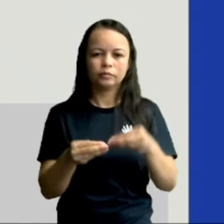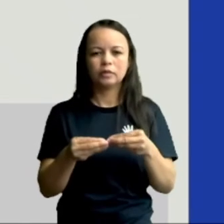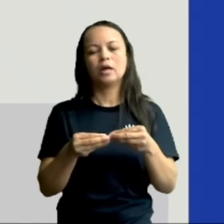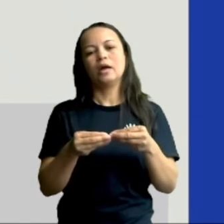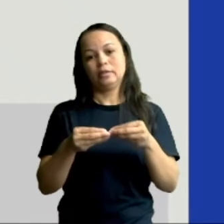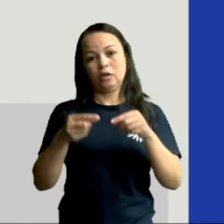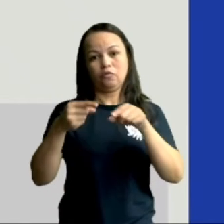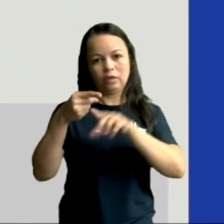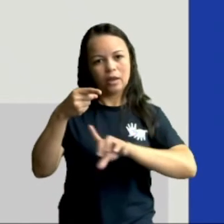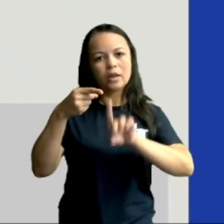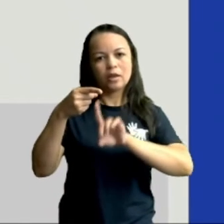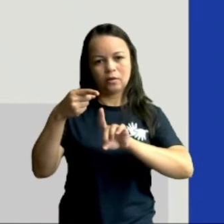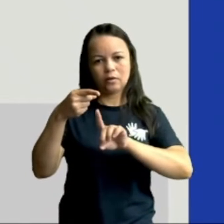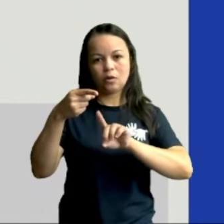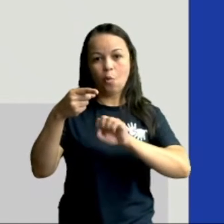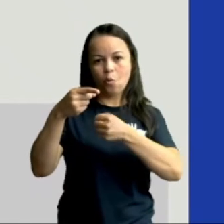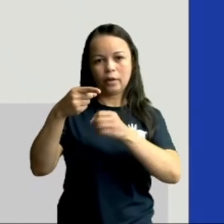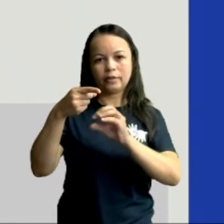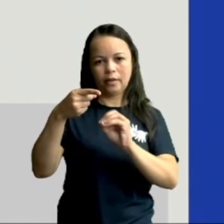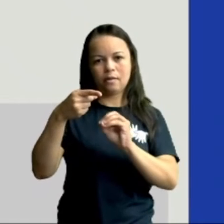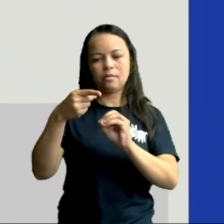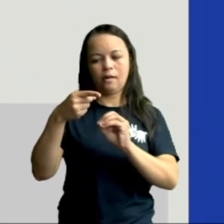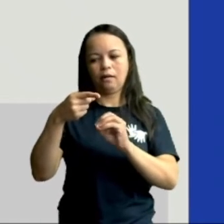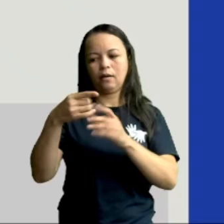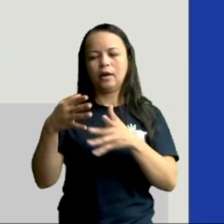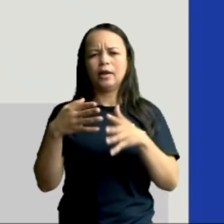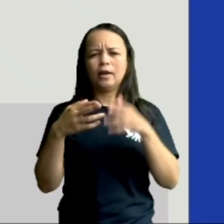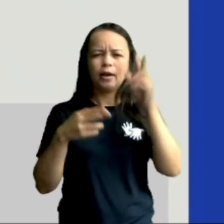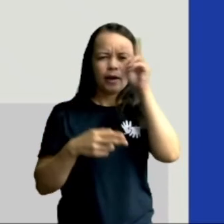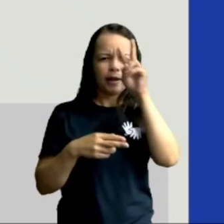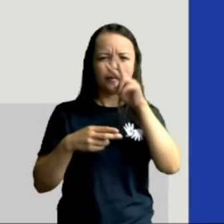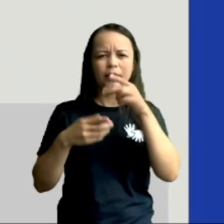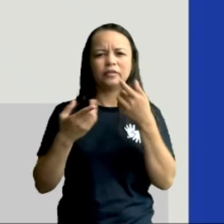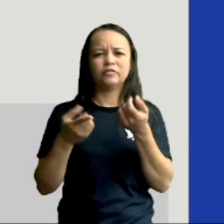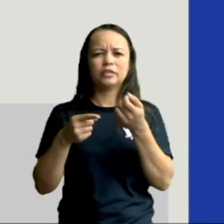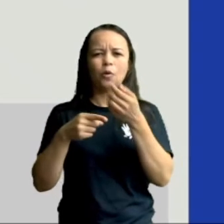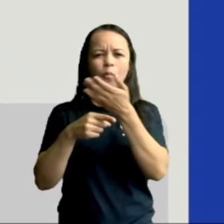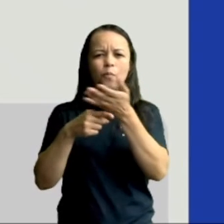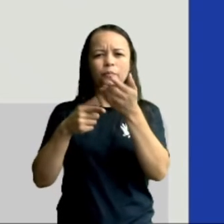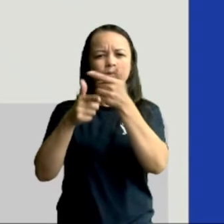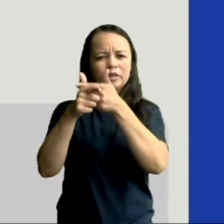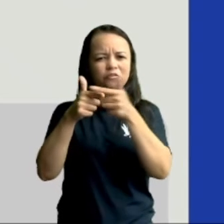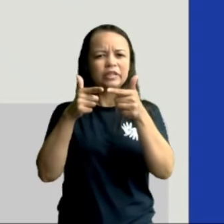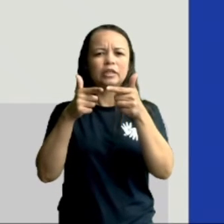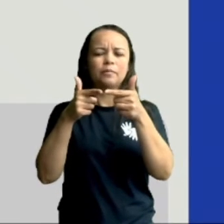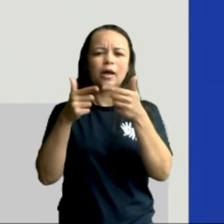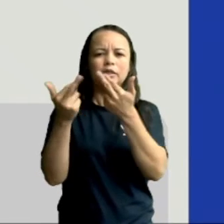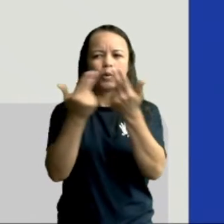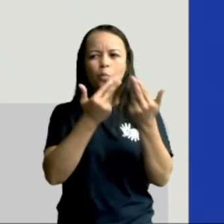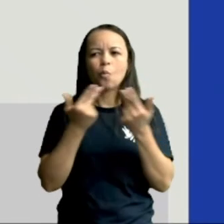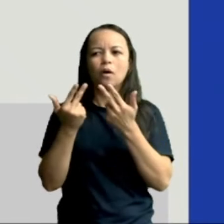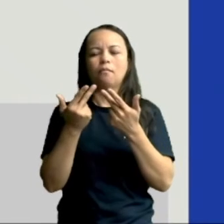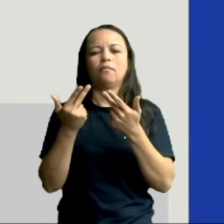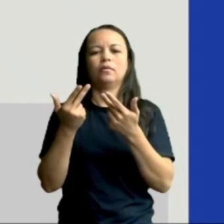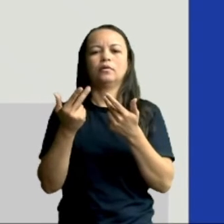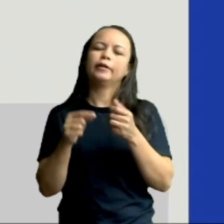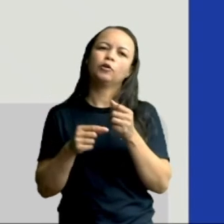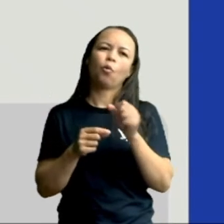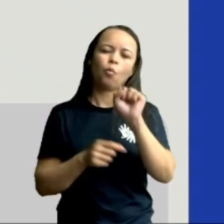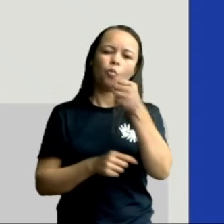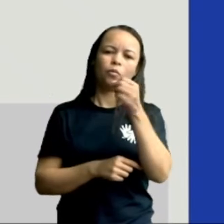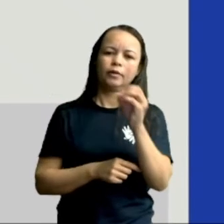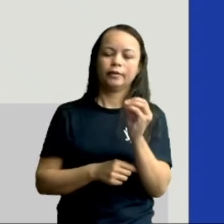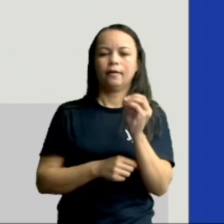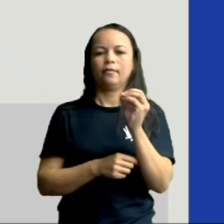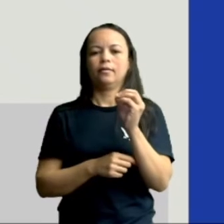no denominador. Lembra da divisão do inteiro em partes iguais? Vamos supor que eu dividi lá em 80 partes iguais,